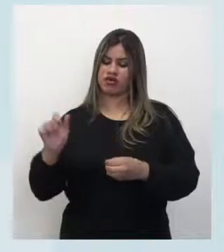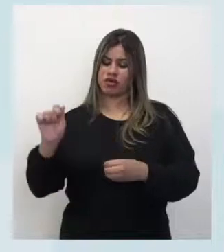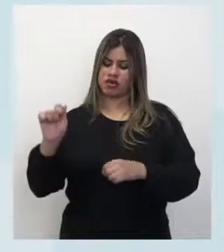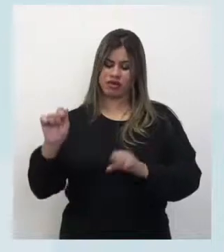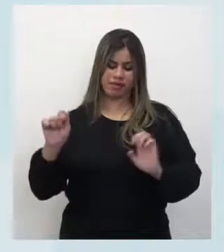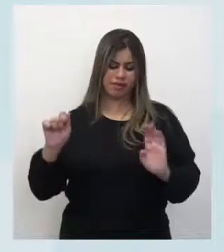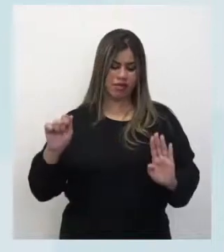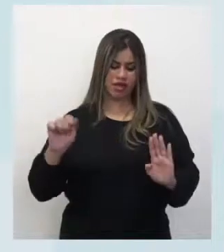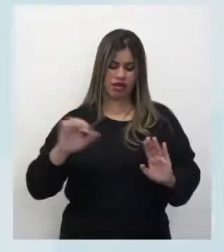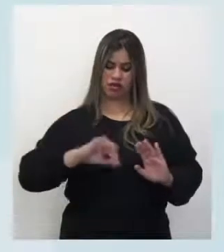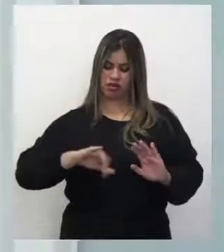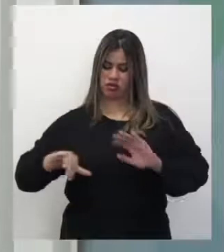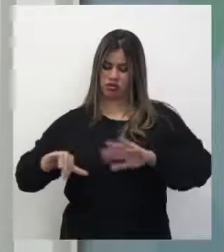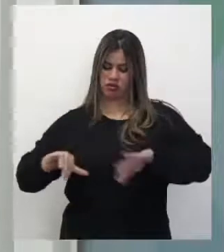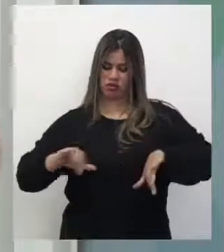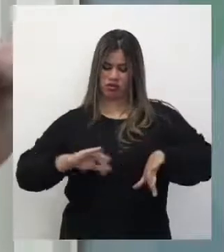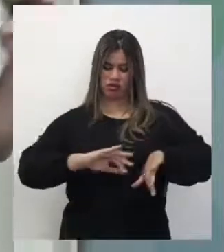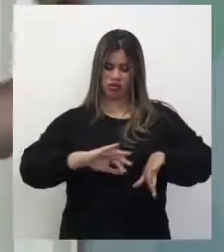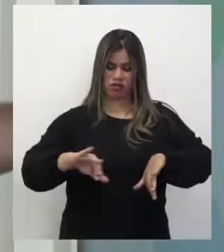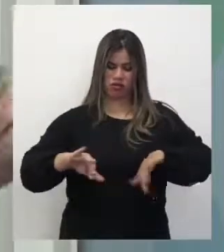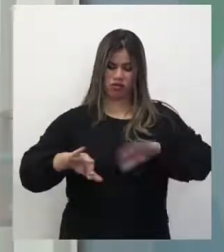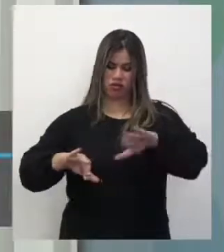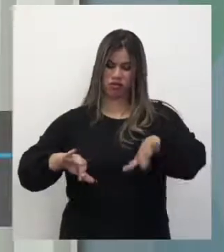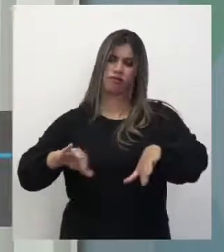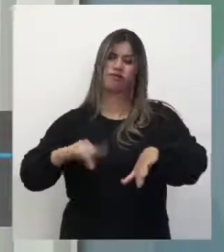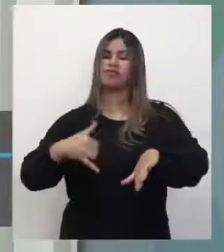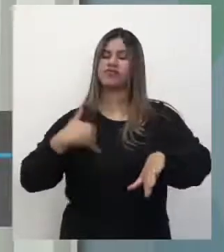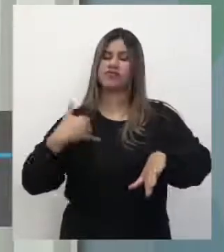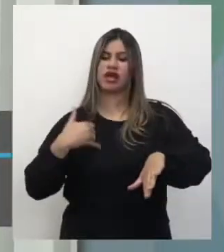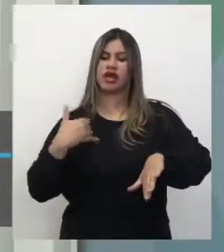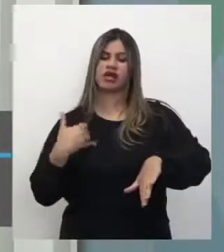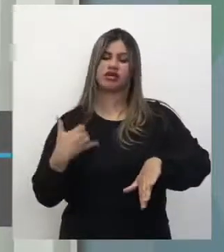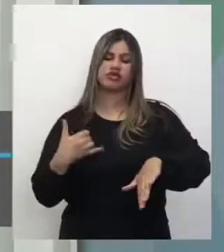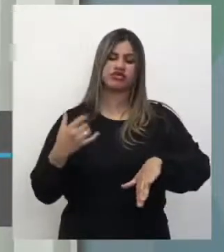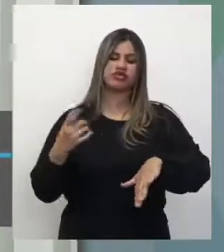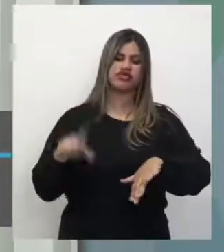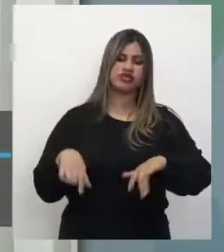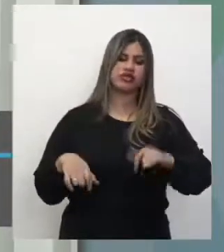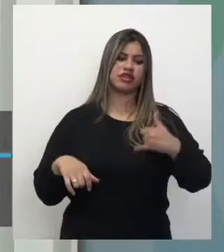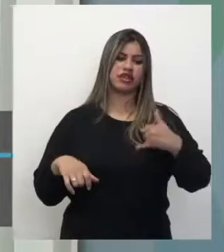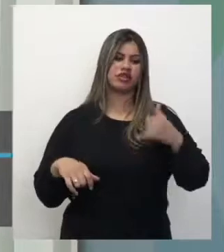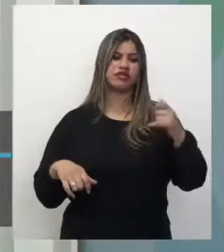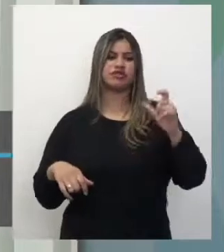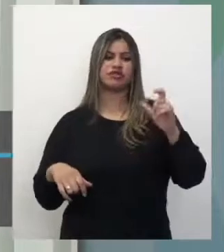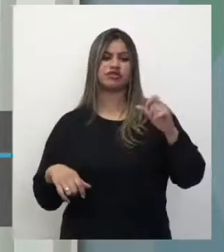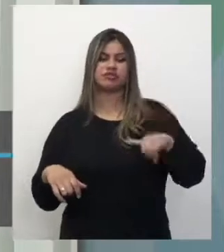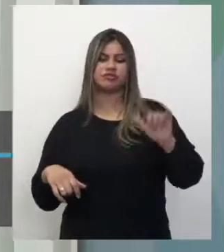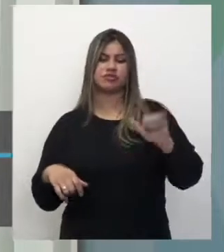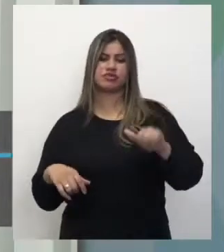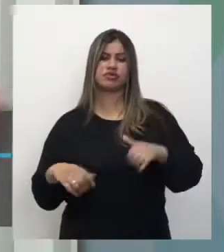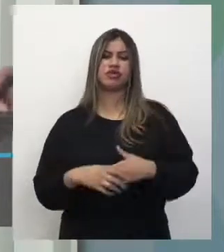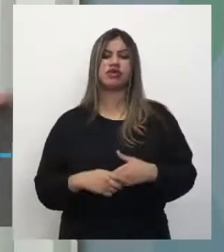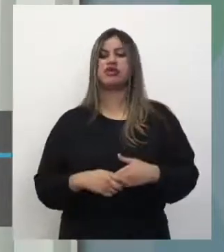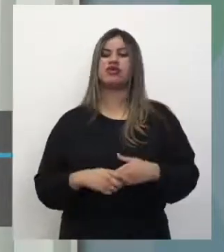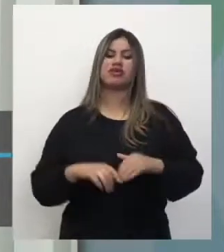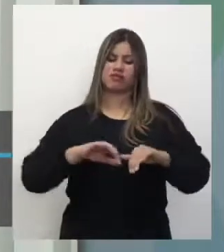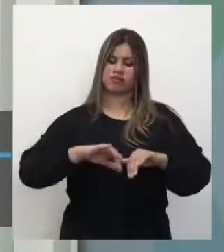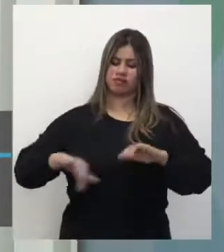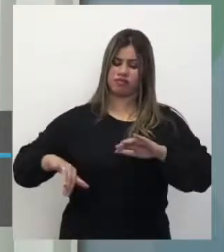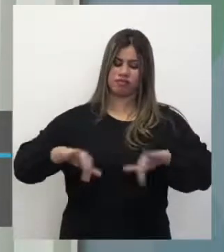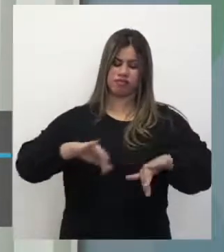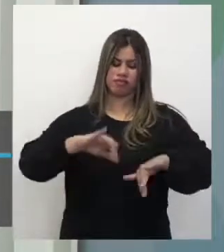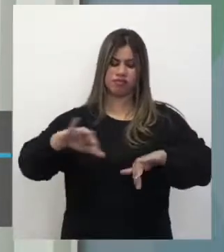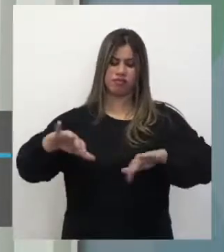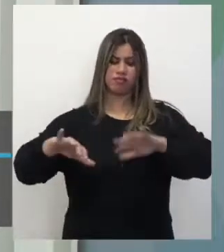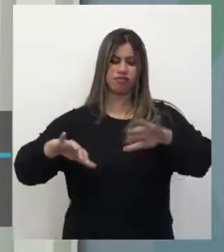você é da classe B, você é da faixa etária X, faixa etária Y, você é do grupo A, do grupo B, então você distribui as